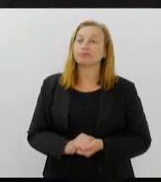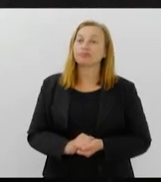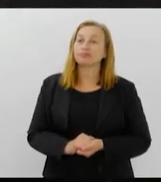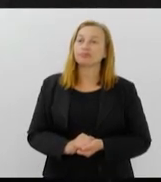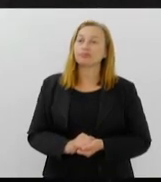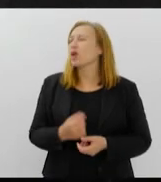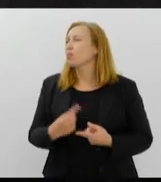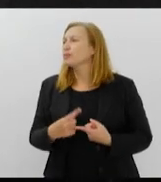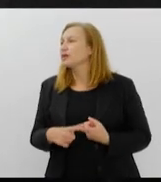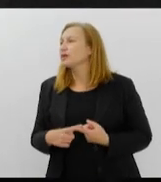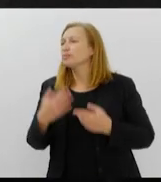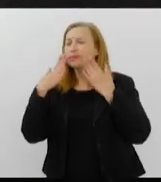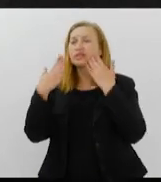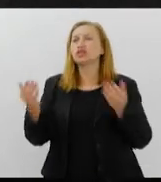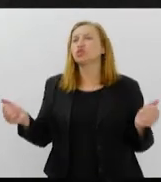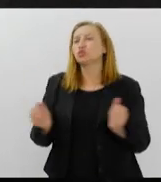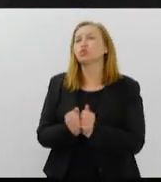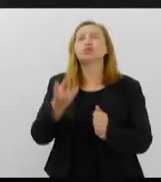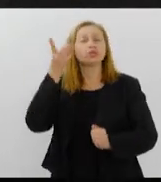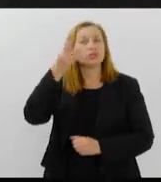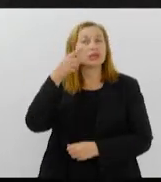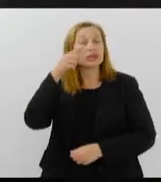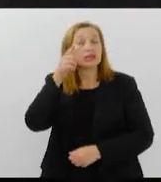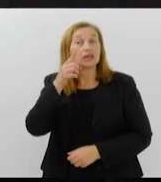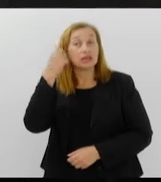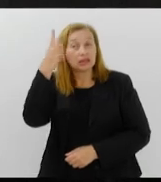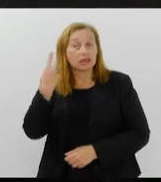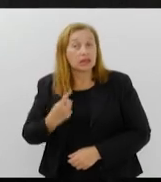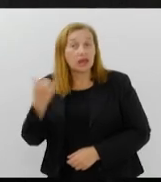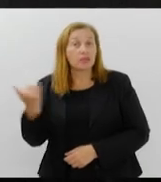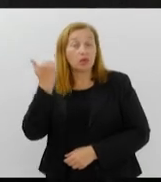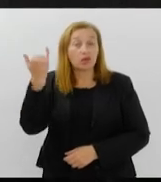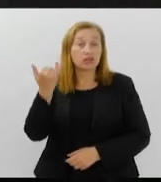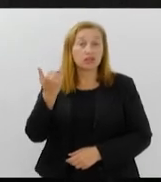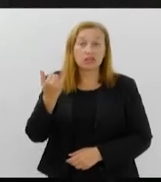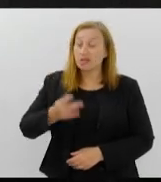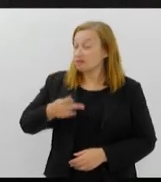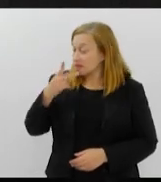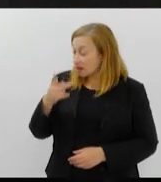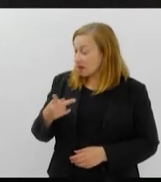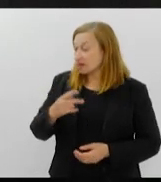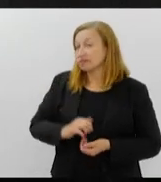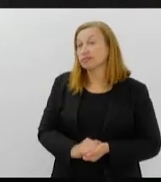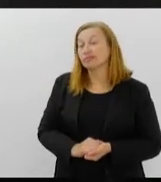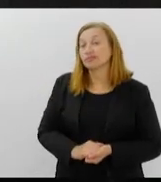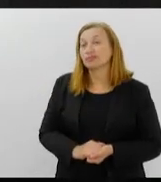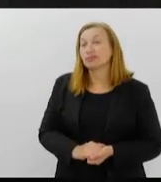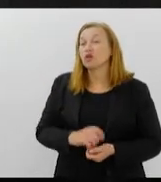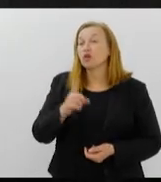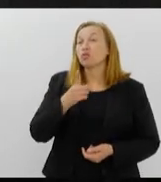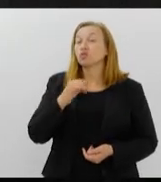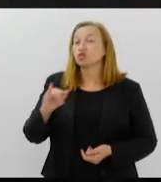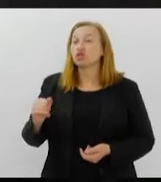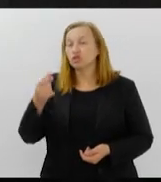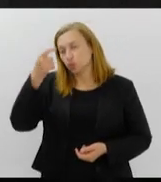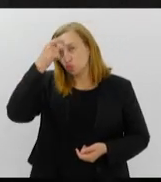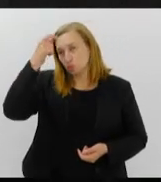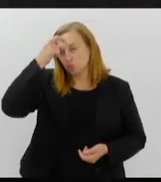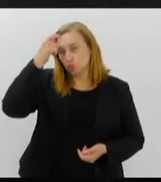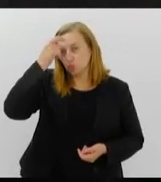E por que a gente apresenta, junto com a deputada Dani, a importância de reafirmar um dia de